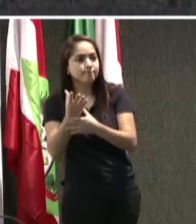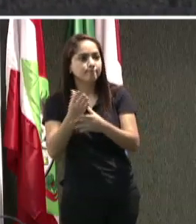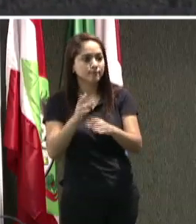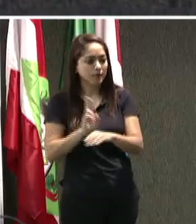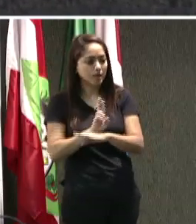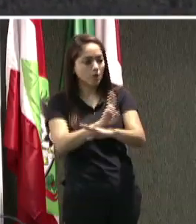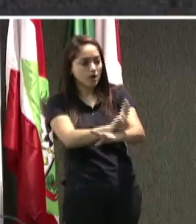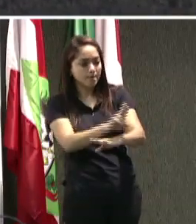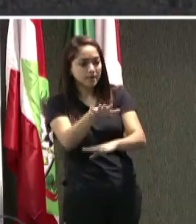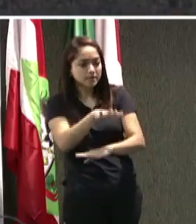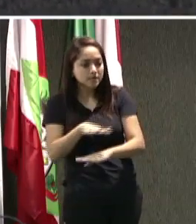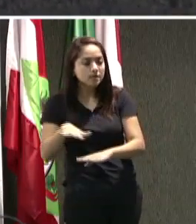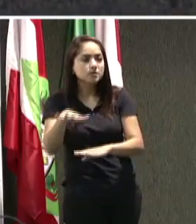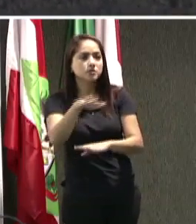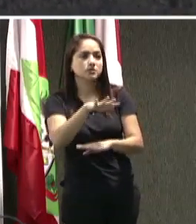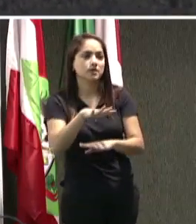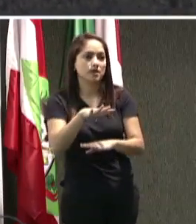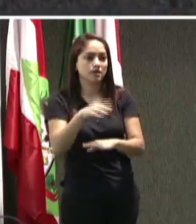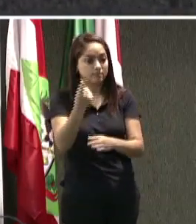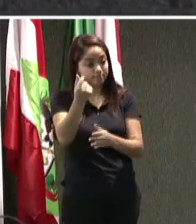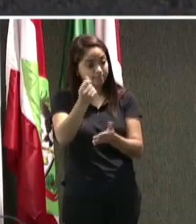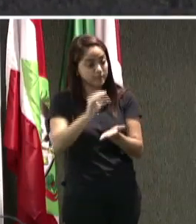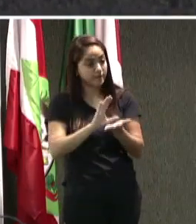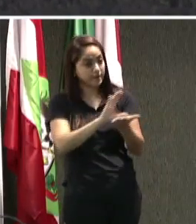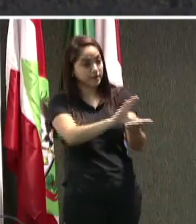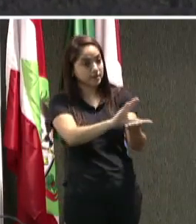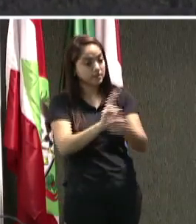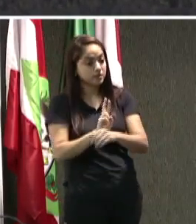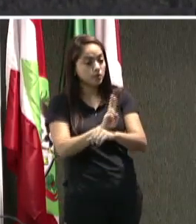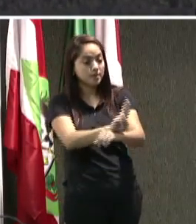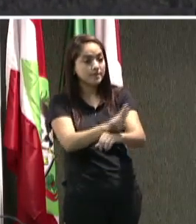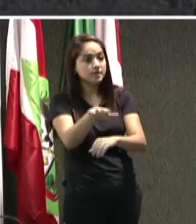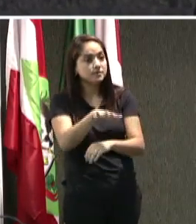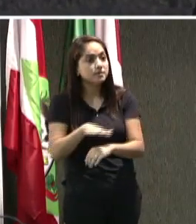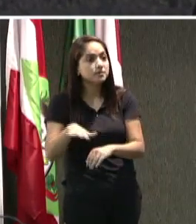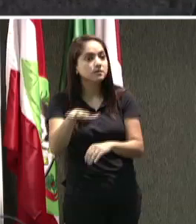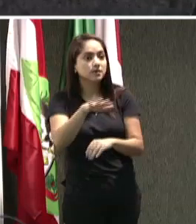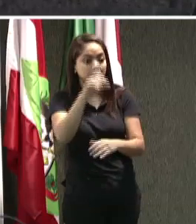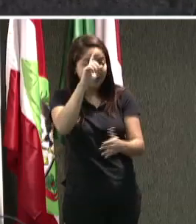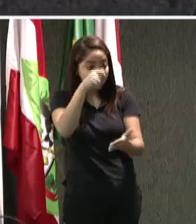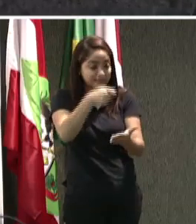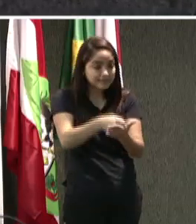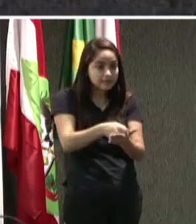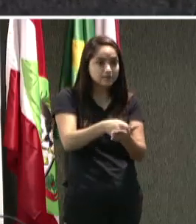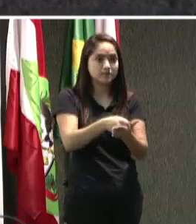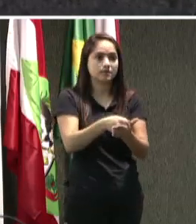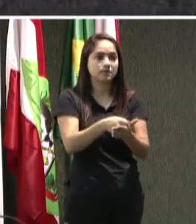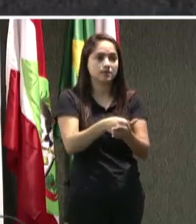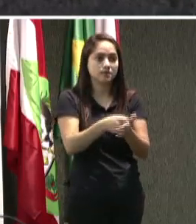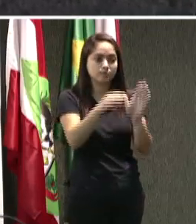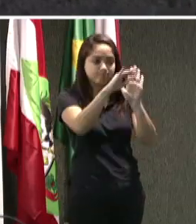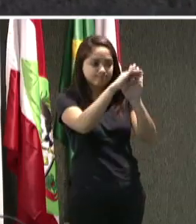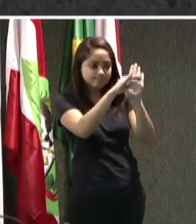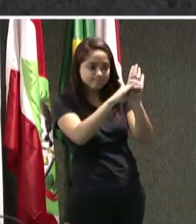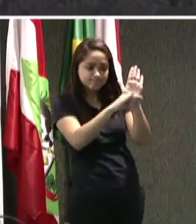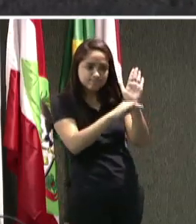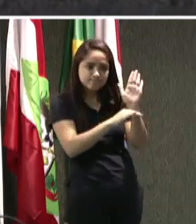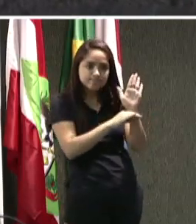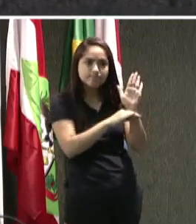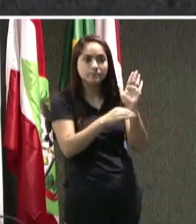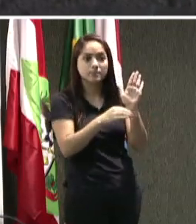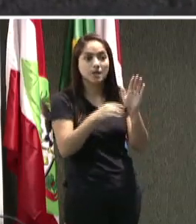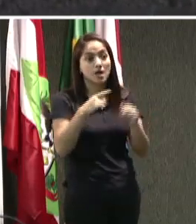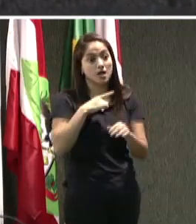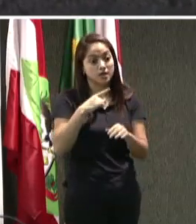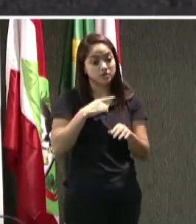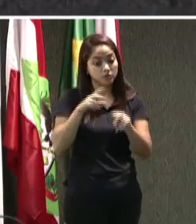e eles, inclusive, financiam os seus representantes para que eles decidam pelas suas pautas. Nós temos